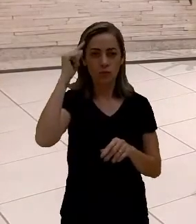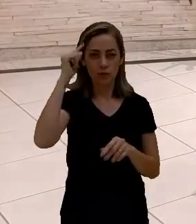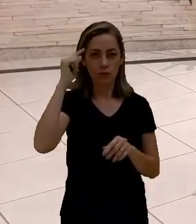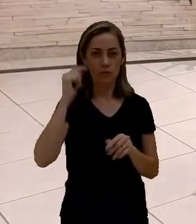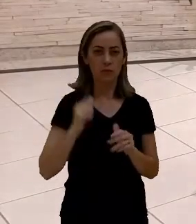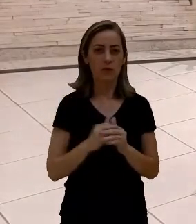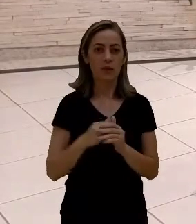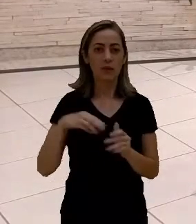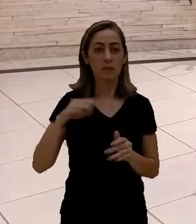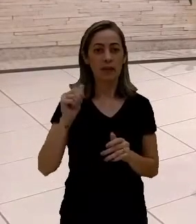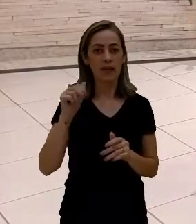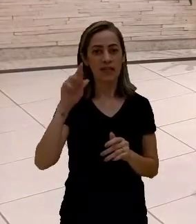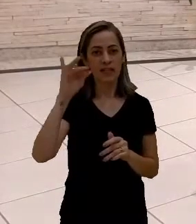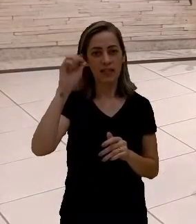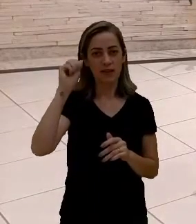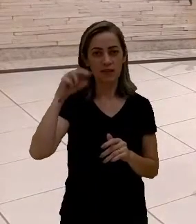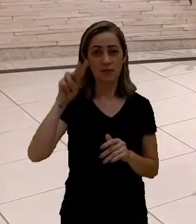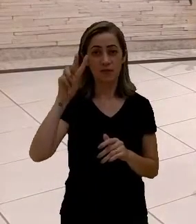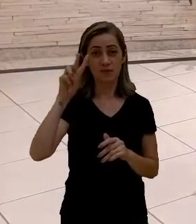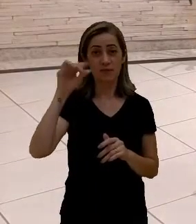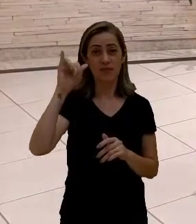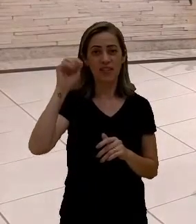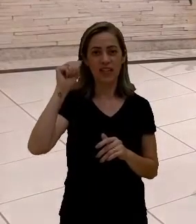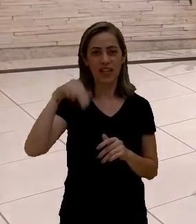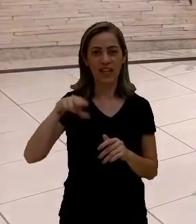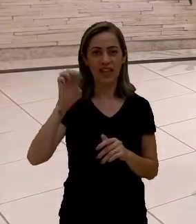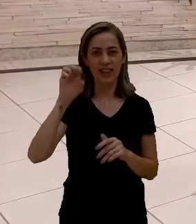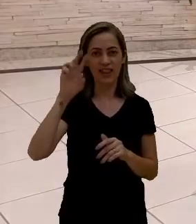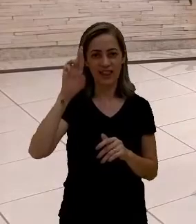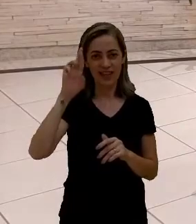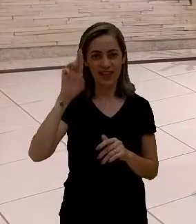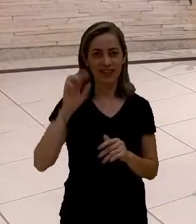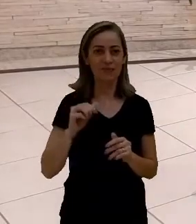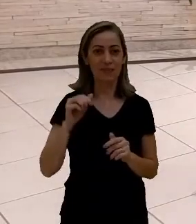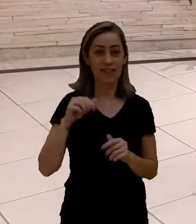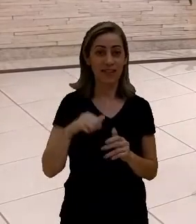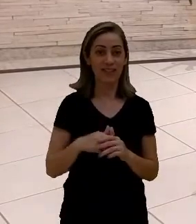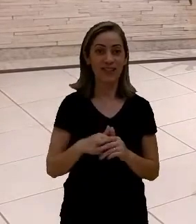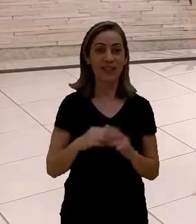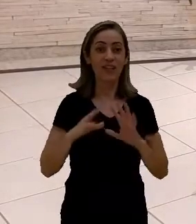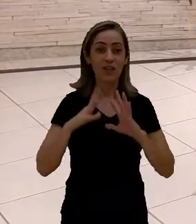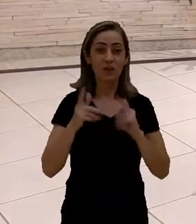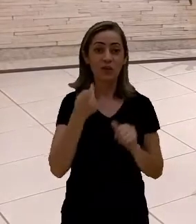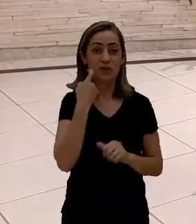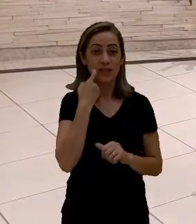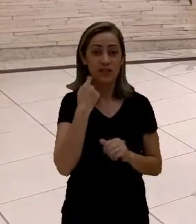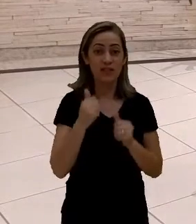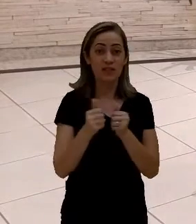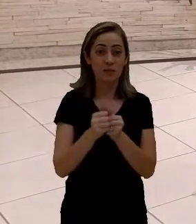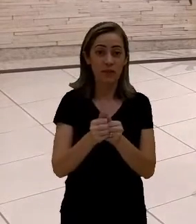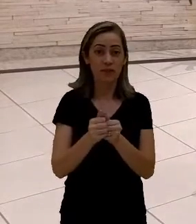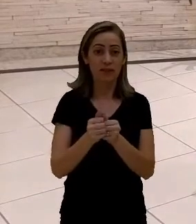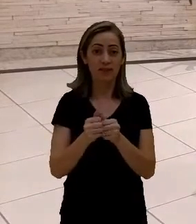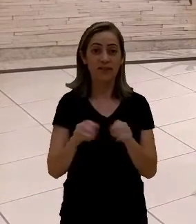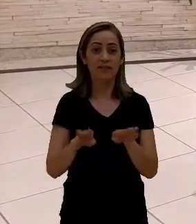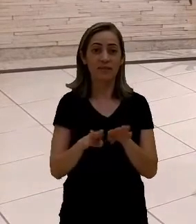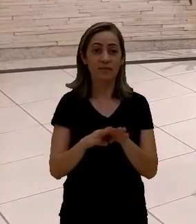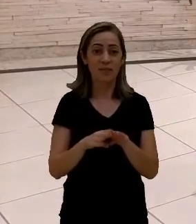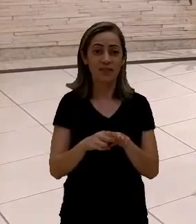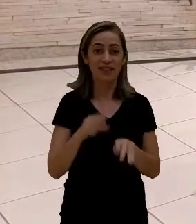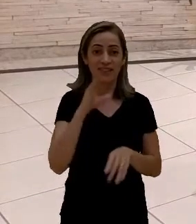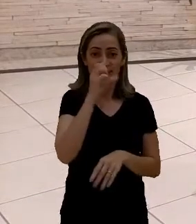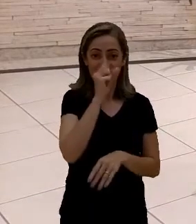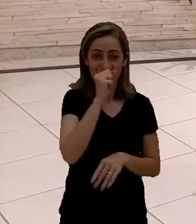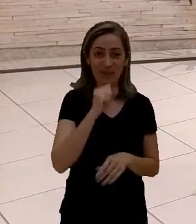nós temos toda sexta-feira a gente pode acompanhar a história de um novo Santo e todo sábado papo de igreja tradicionalmente às